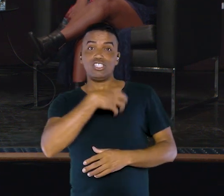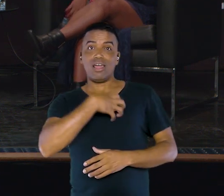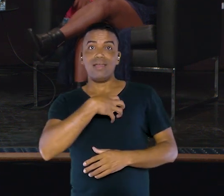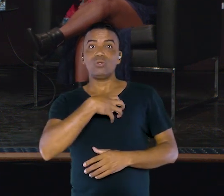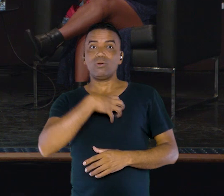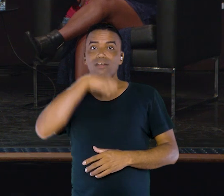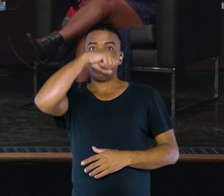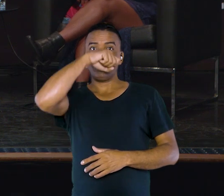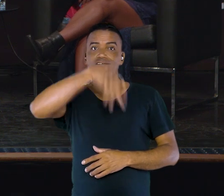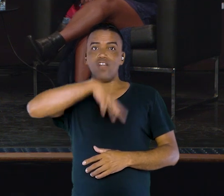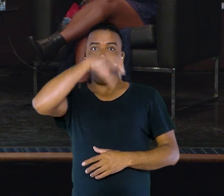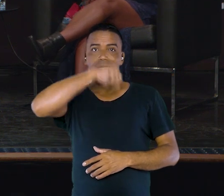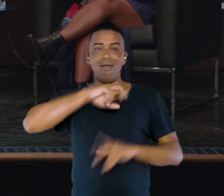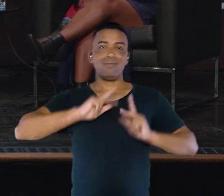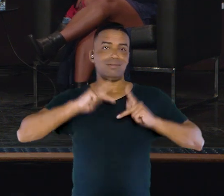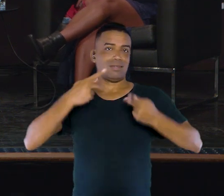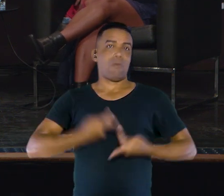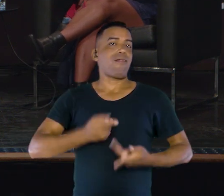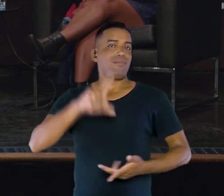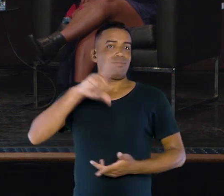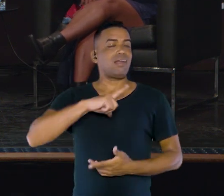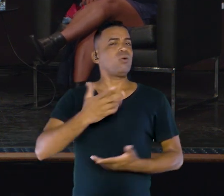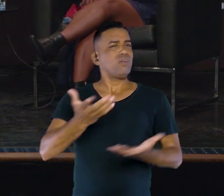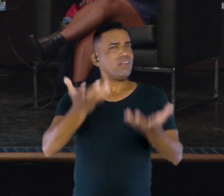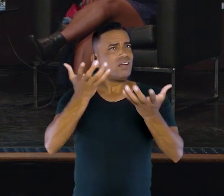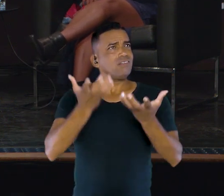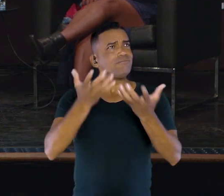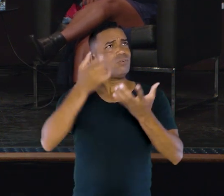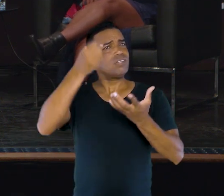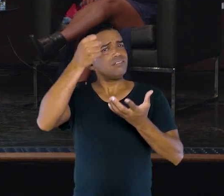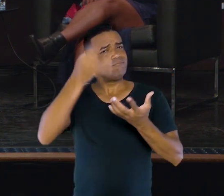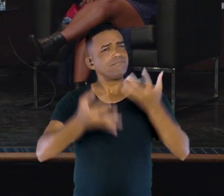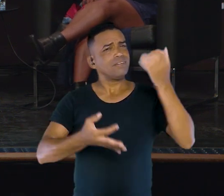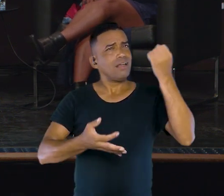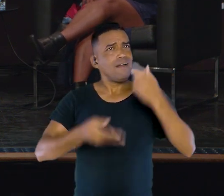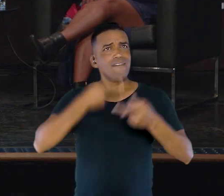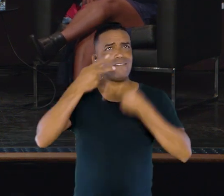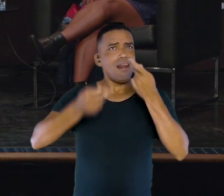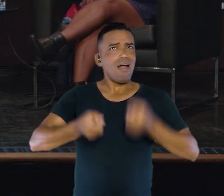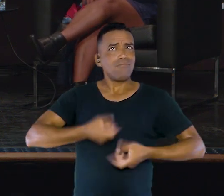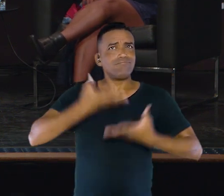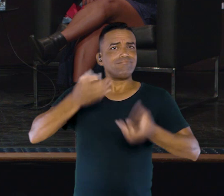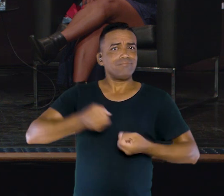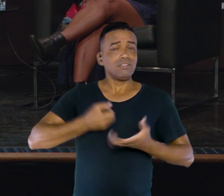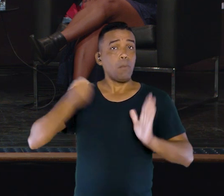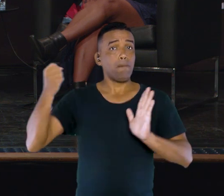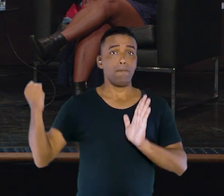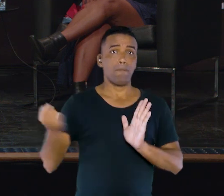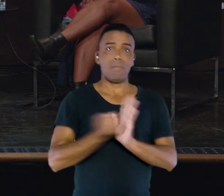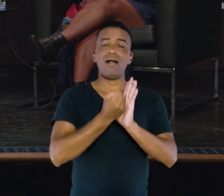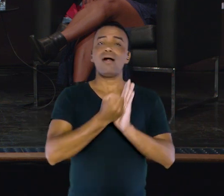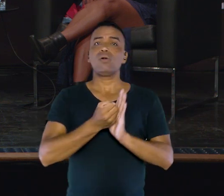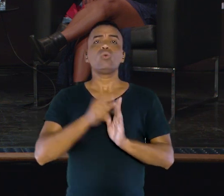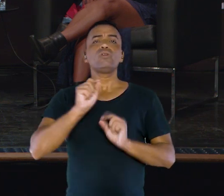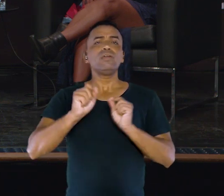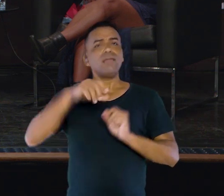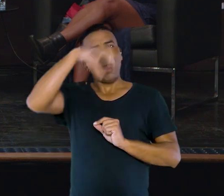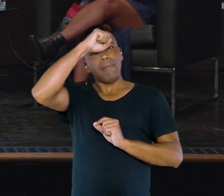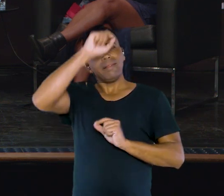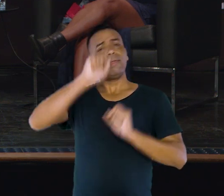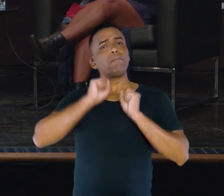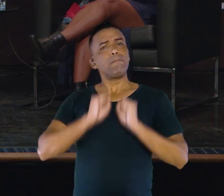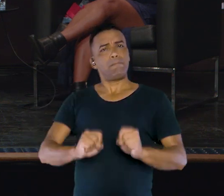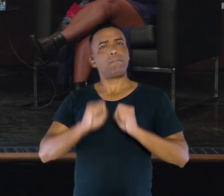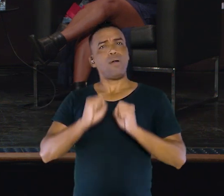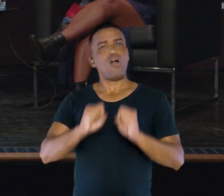maneira violenta, expropriadora, né? Então, eu queria muito te ouvir, assim, para, além desse marco, né, o que a gente pode